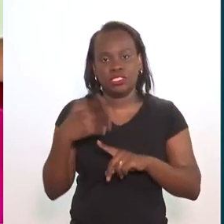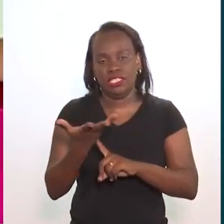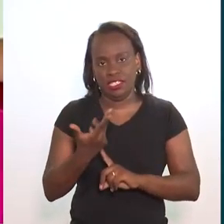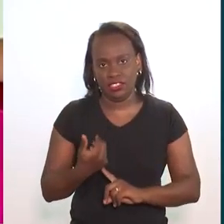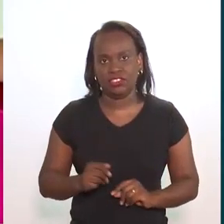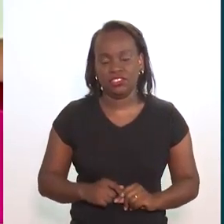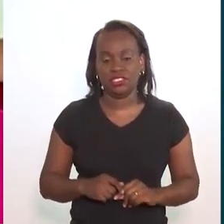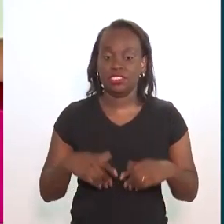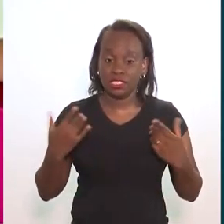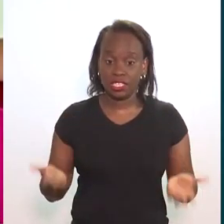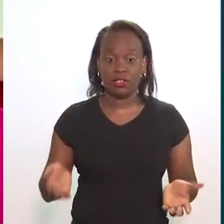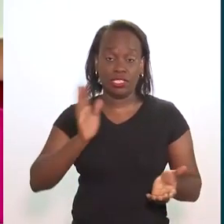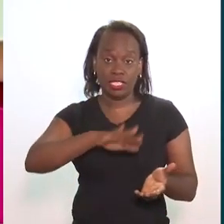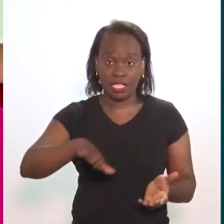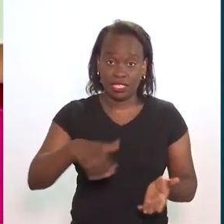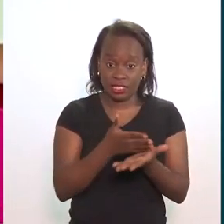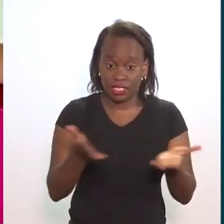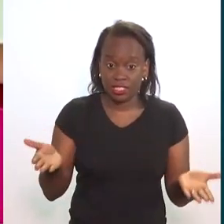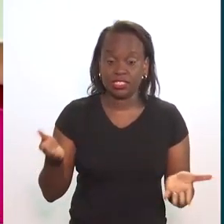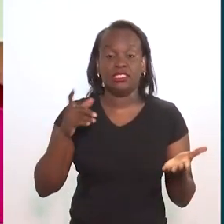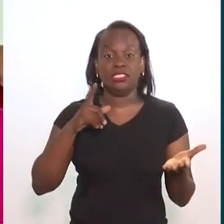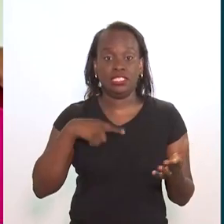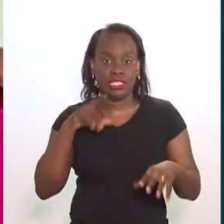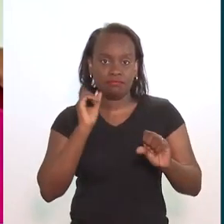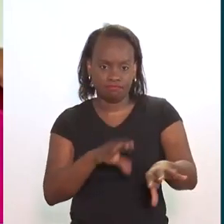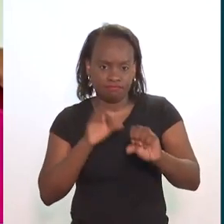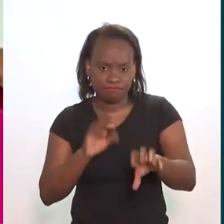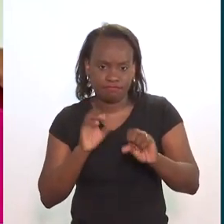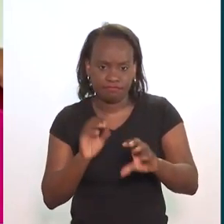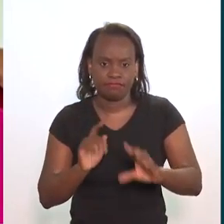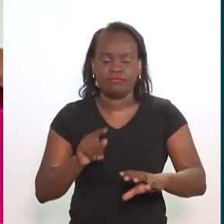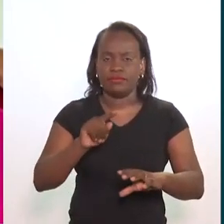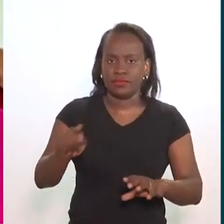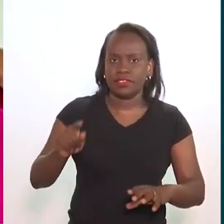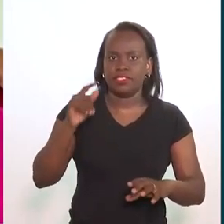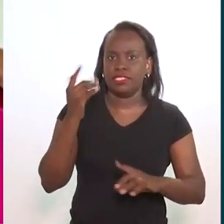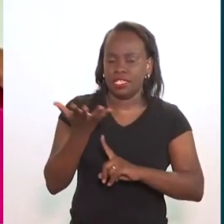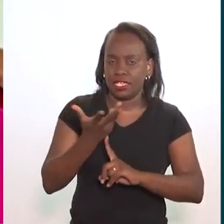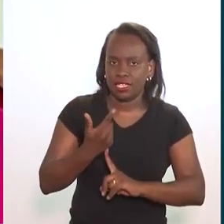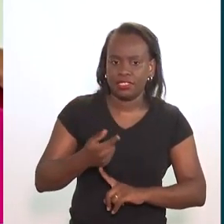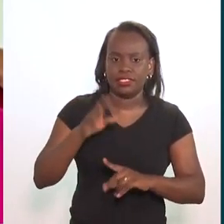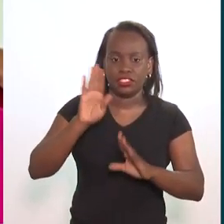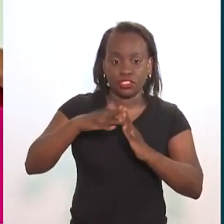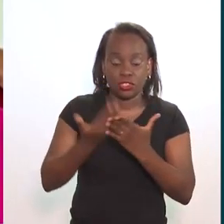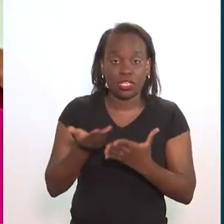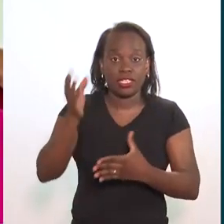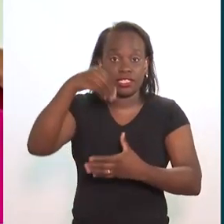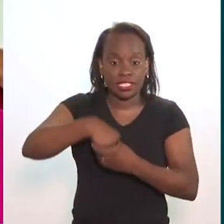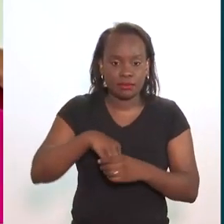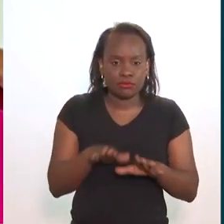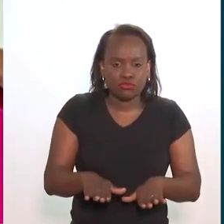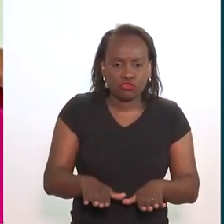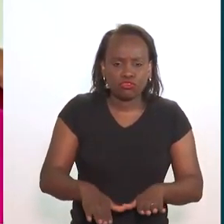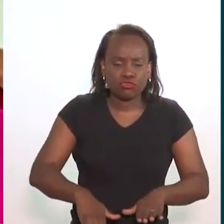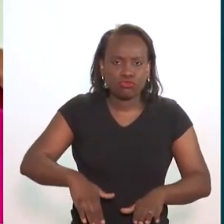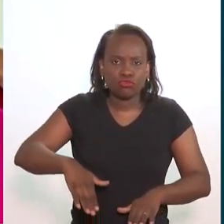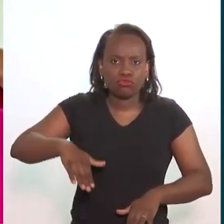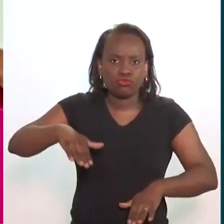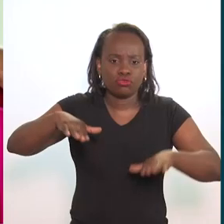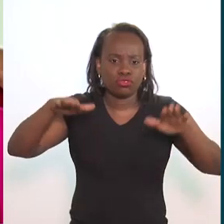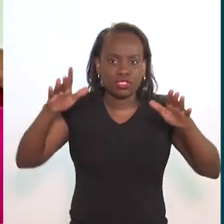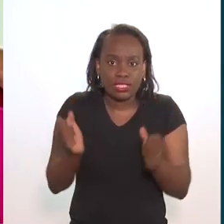por meio da arte. Então, se essas crianças elas têm esse ensino, se elas têm a questão da arte dentro das escolas, desde